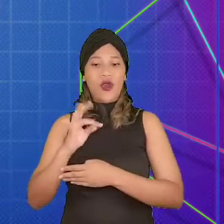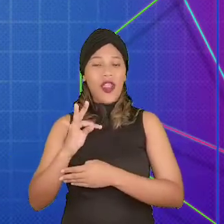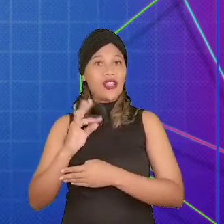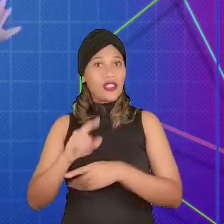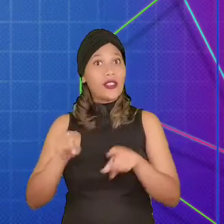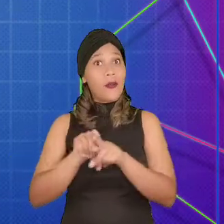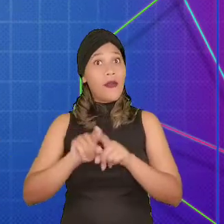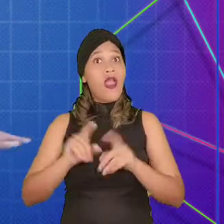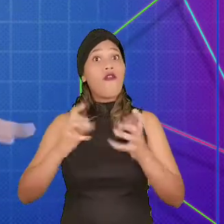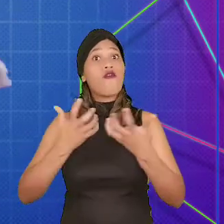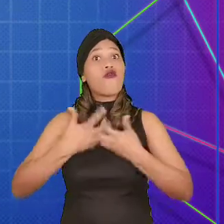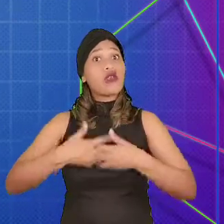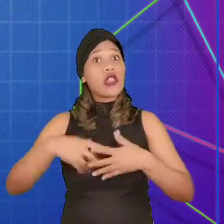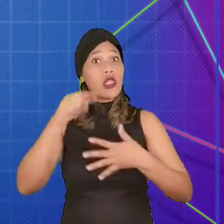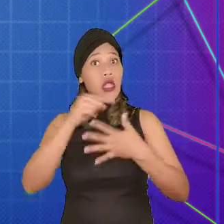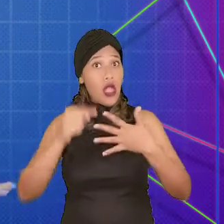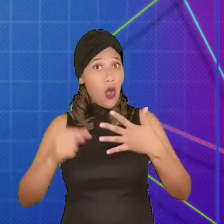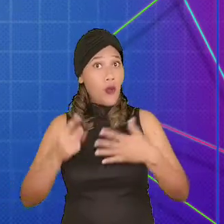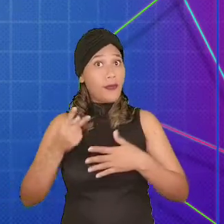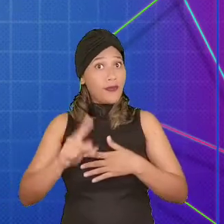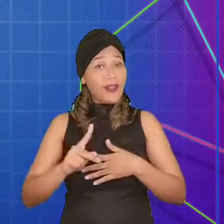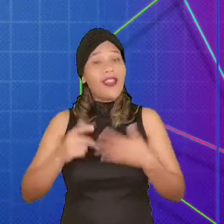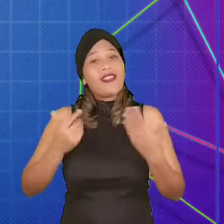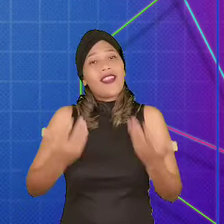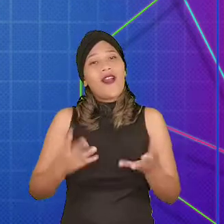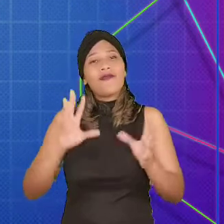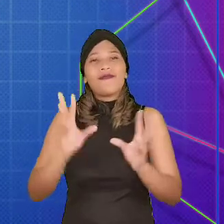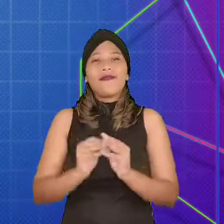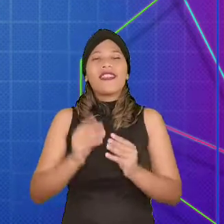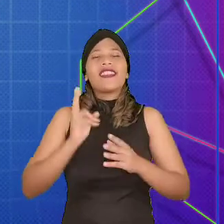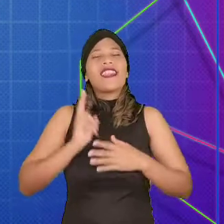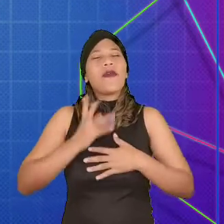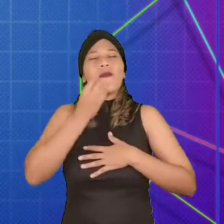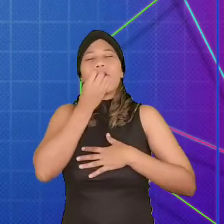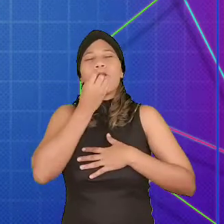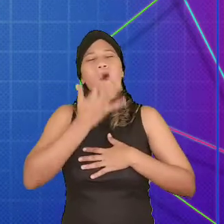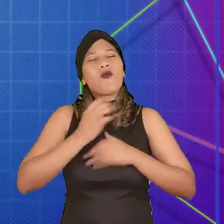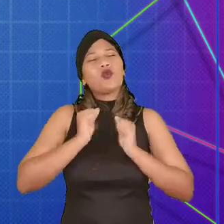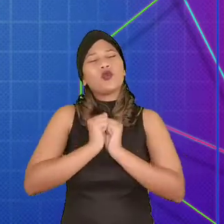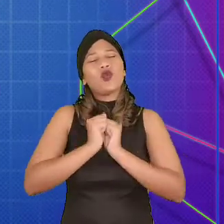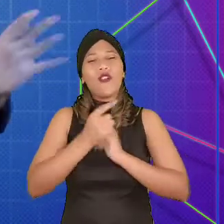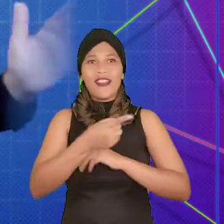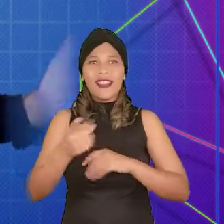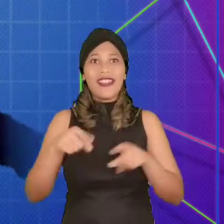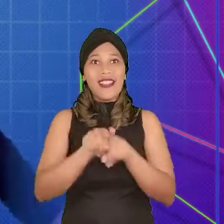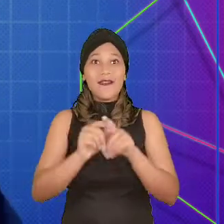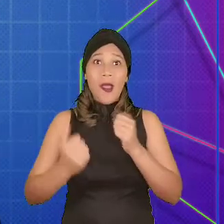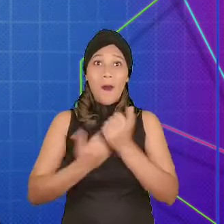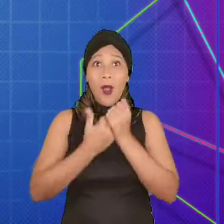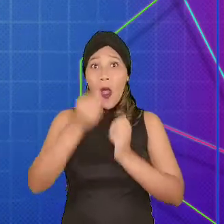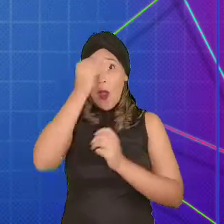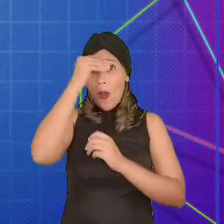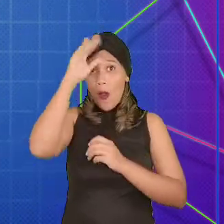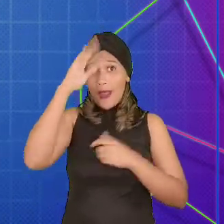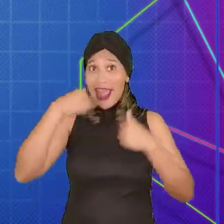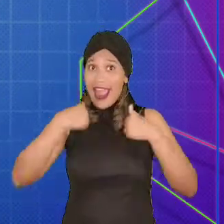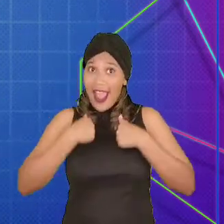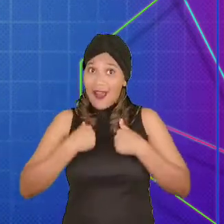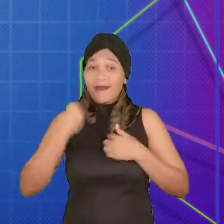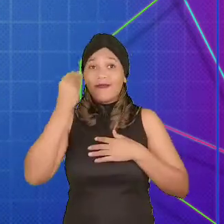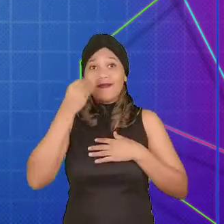aprofundar um pouco mais no Scratch e todas as funções dele. Então, pessoal, é sempre uma honra estar aqui com